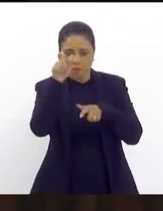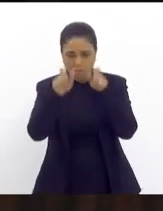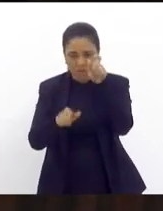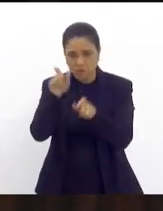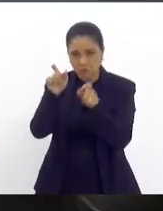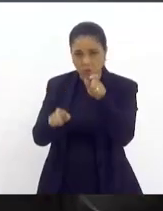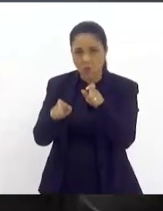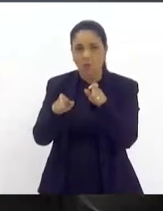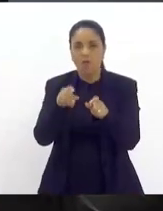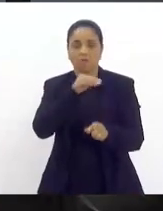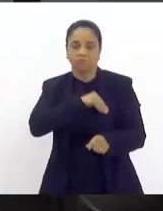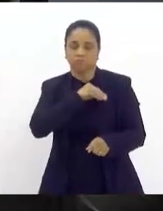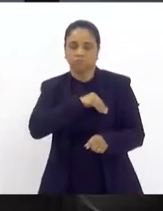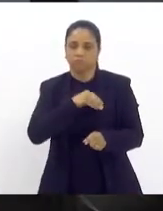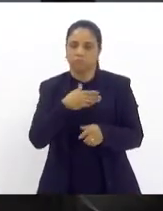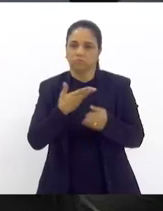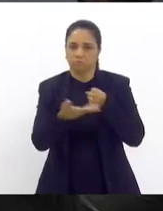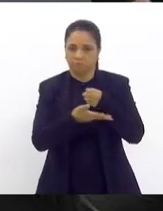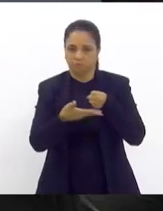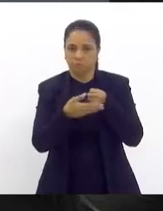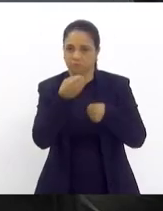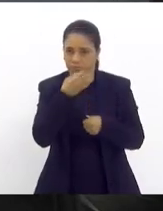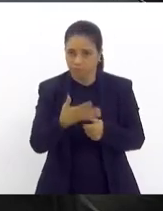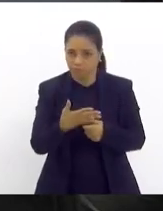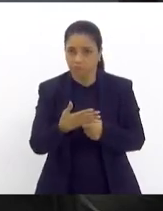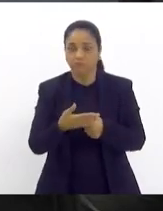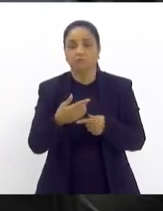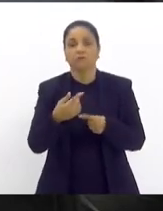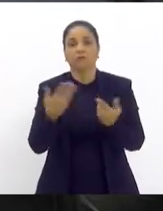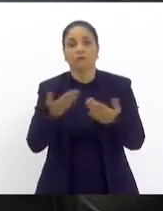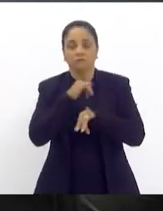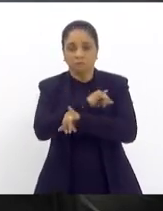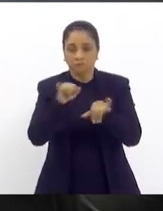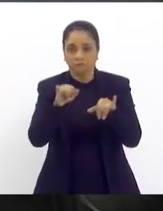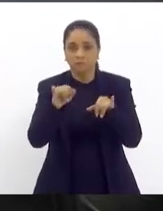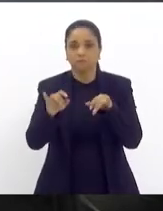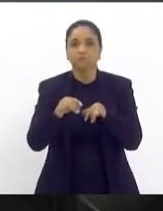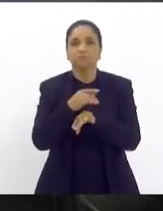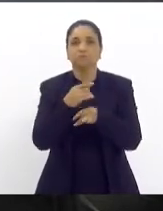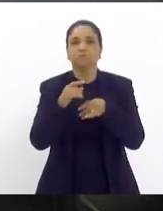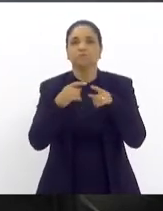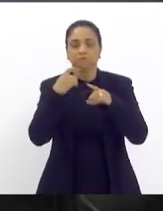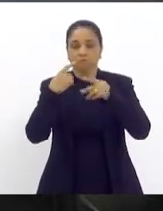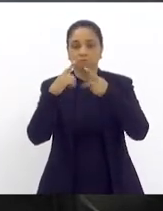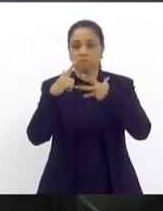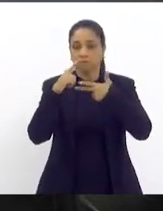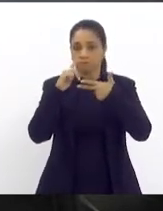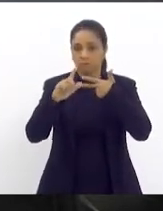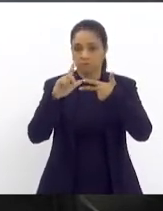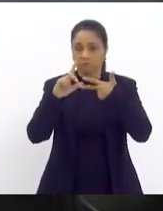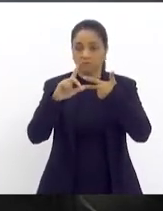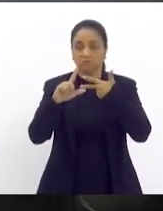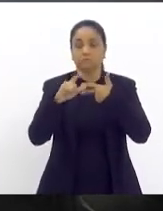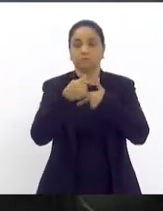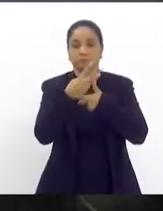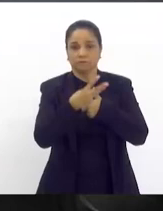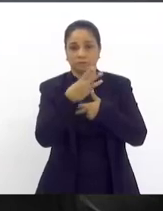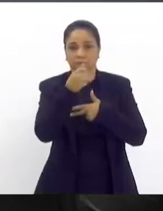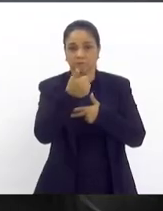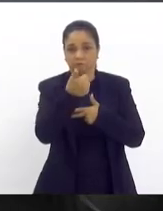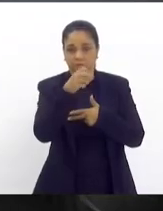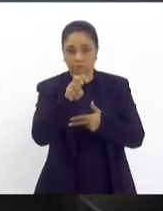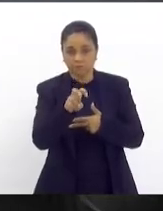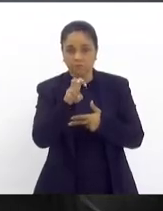do Trabalhador bom anuncio em discussão única indicação Legislativa 315 de 20 de